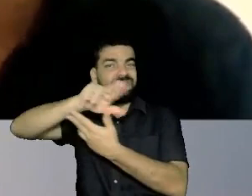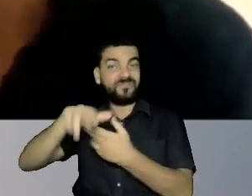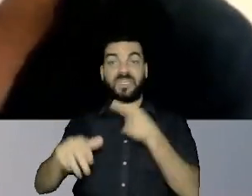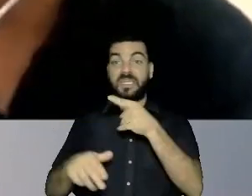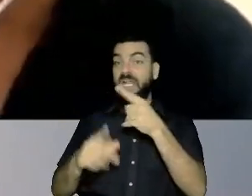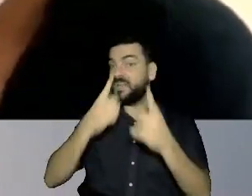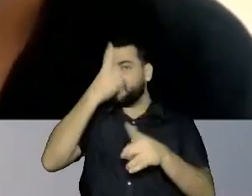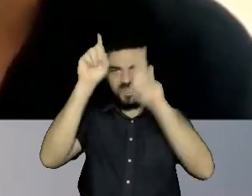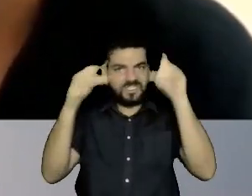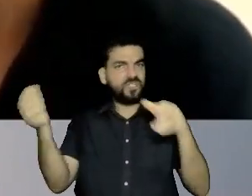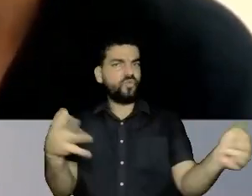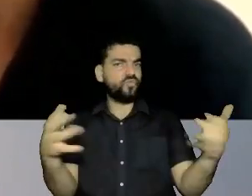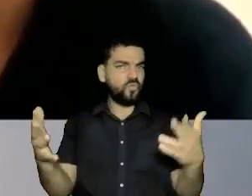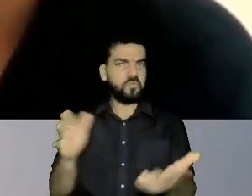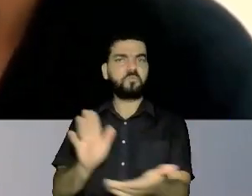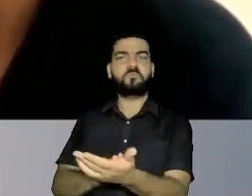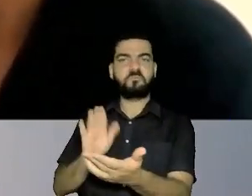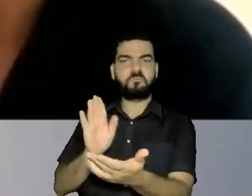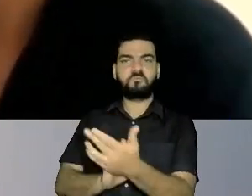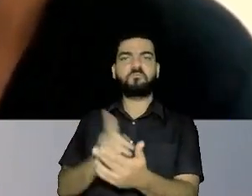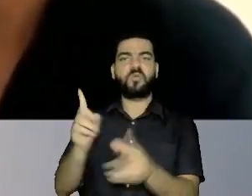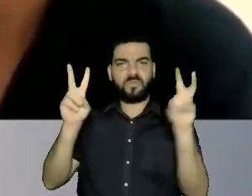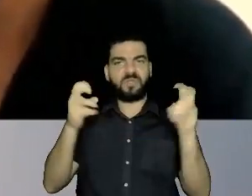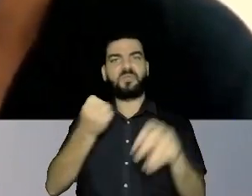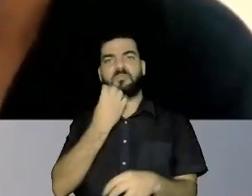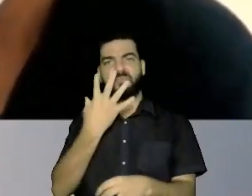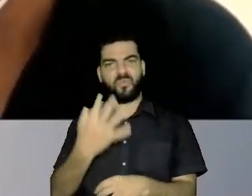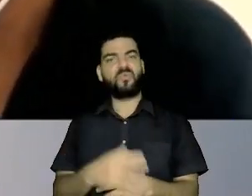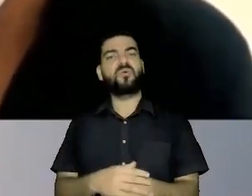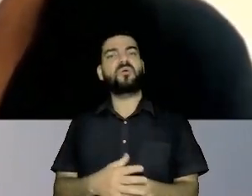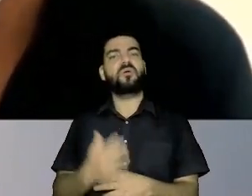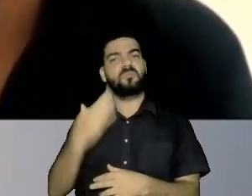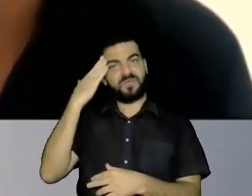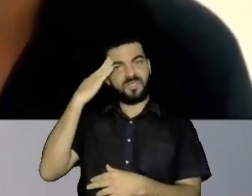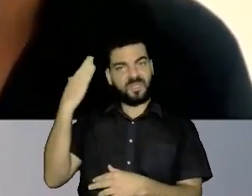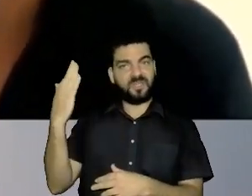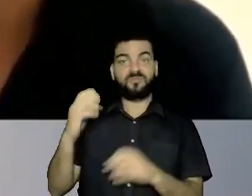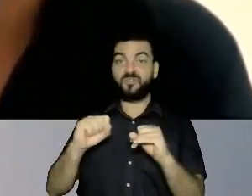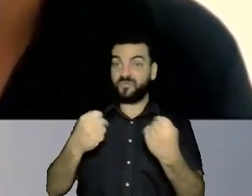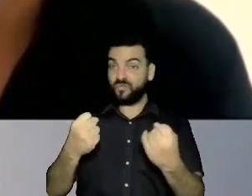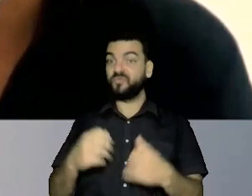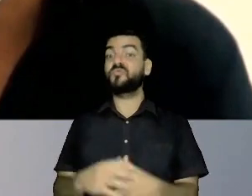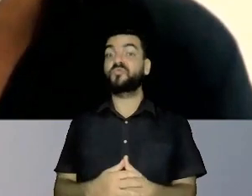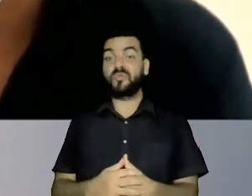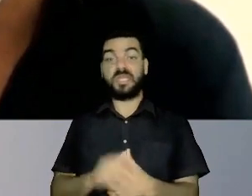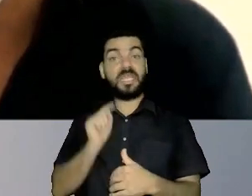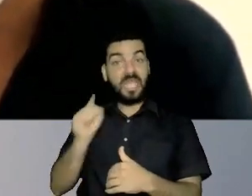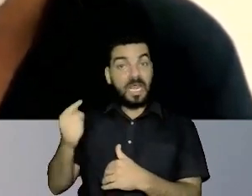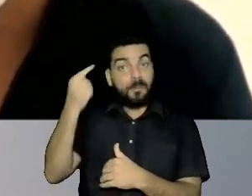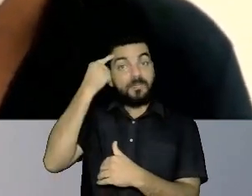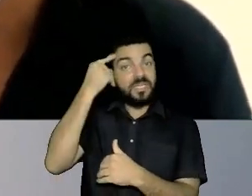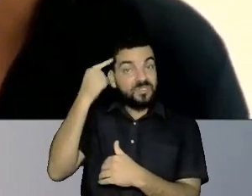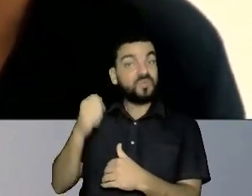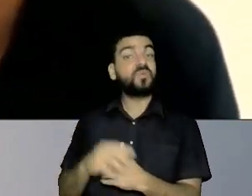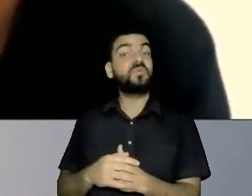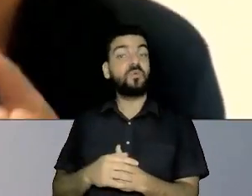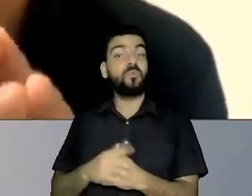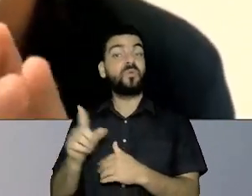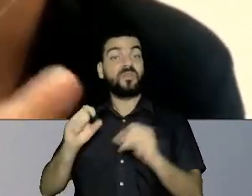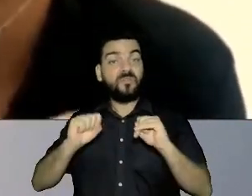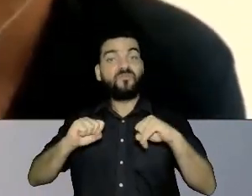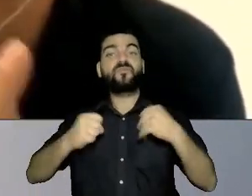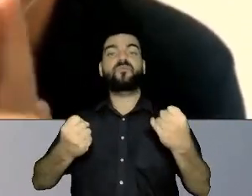trazido sempre esses temas atuais para a gente discutir, o que foi uma marca dela na presidência do tribunal